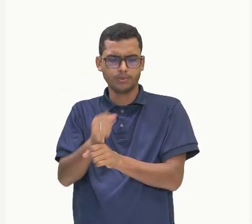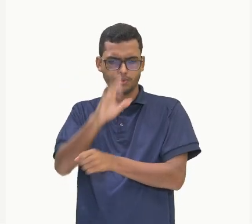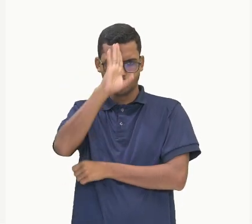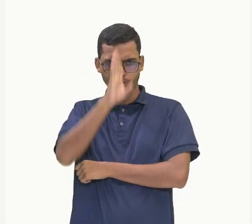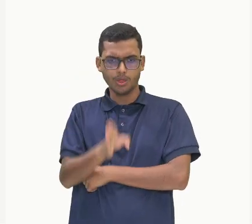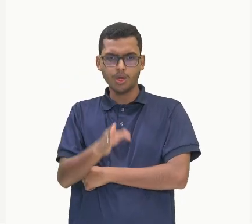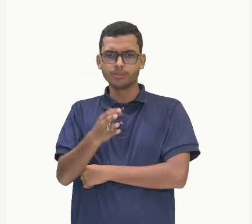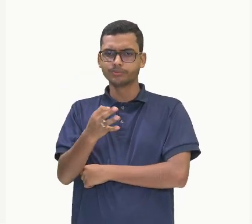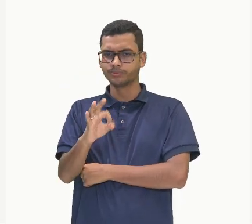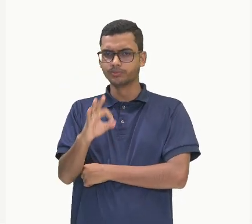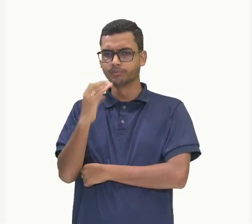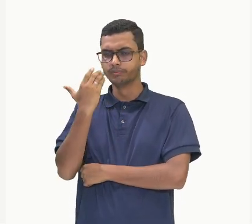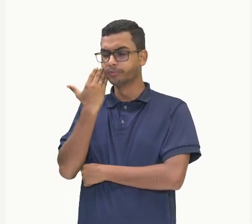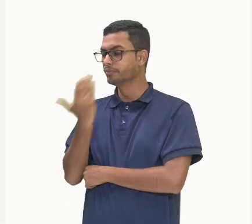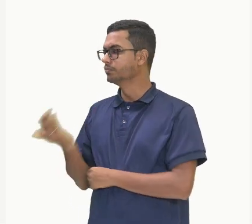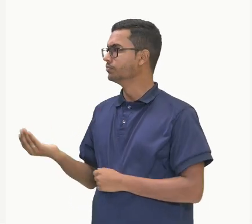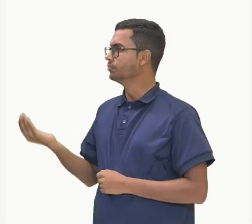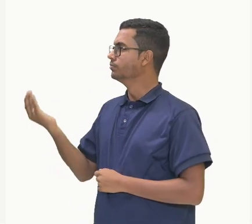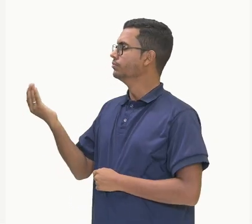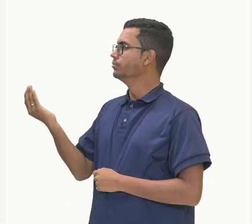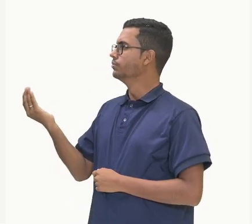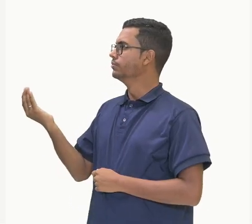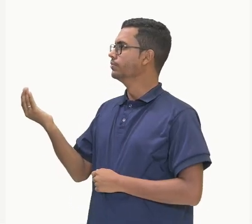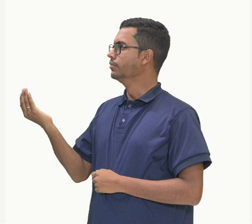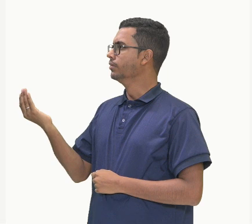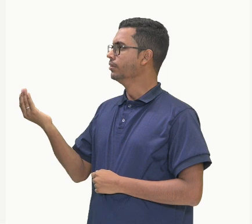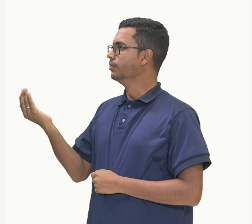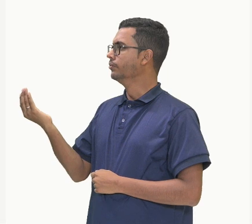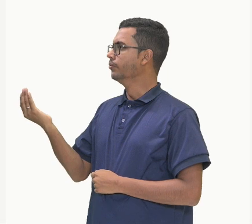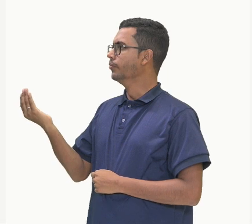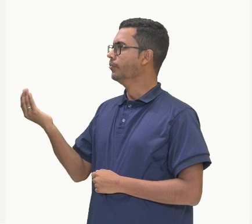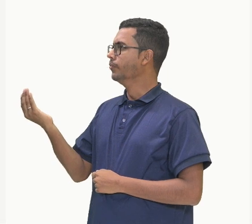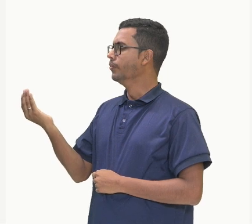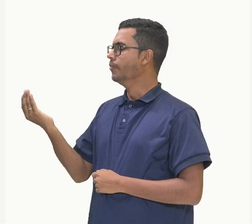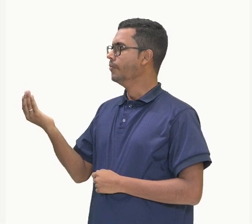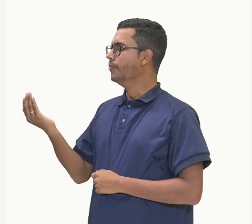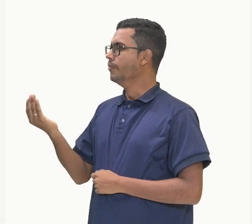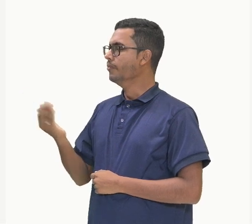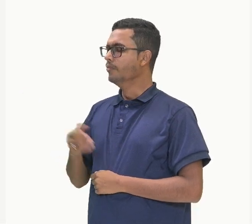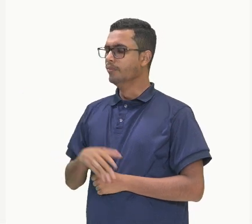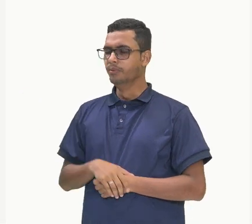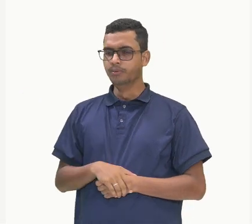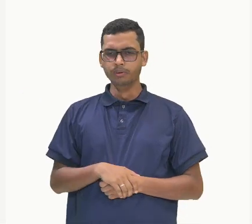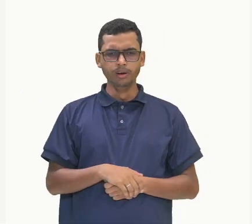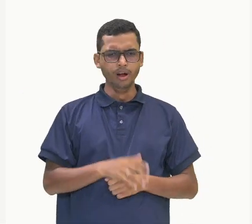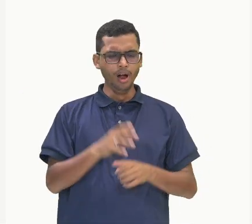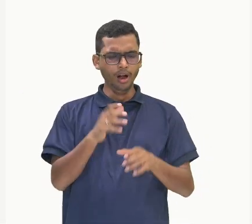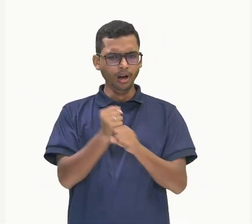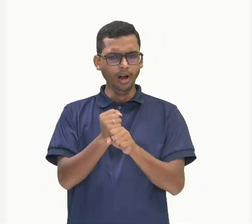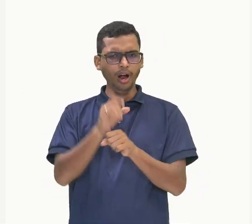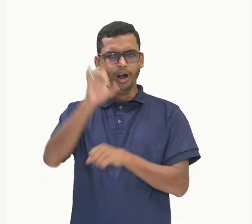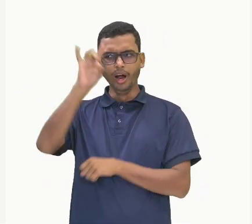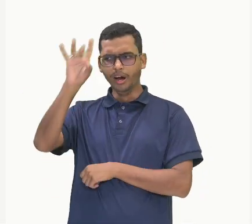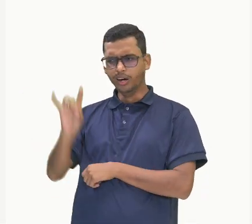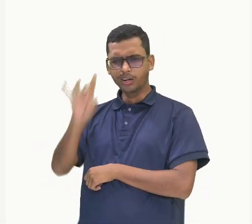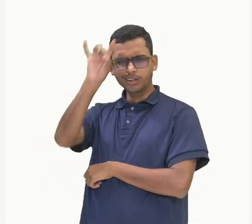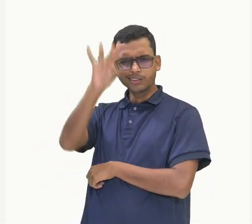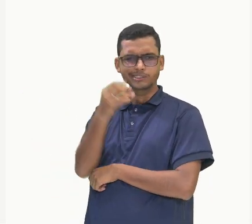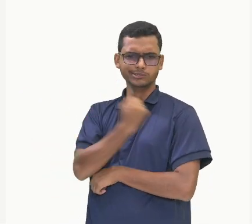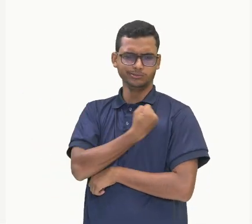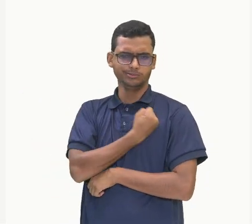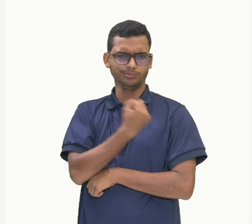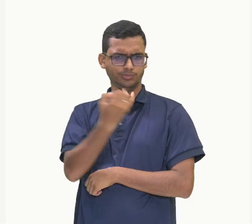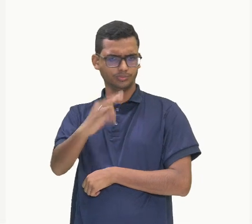4, sobe 1. 1 mais 3, 4. Mais 4, 8. 2 mais 0, 2.